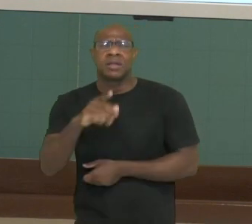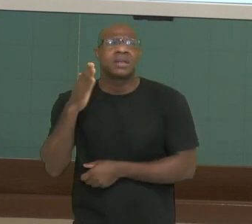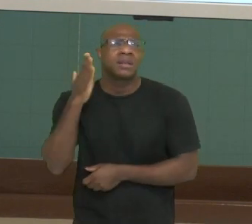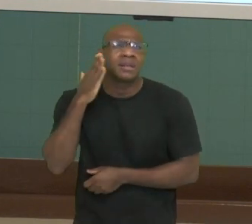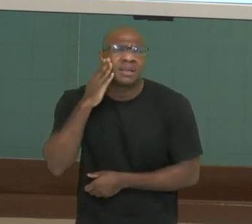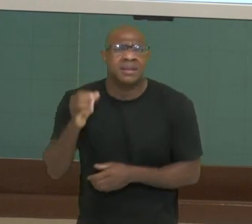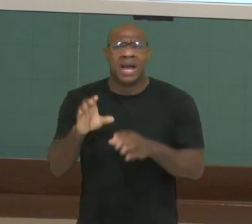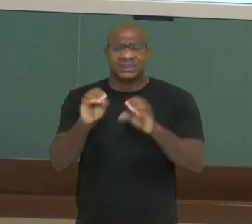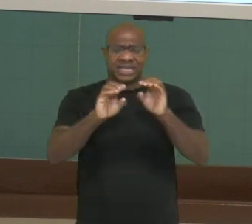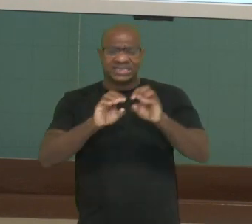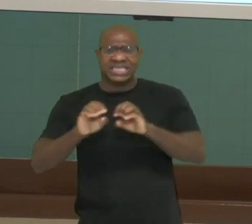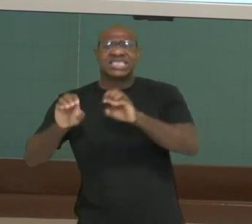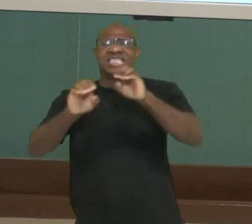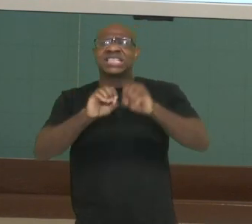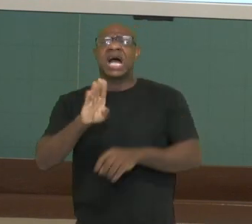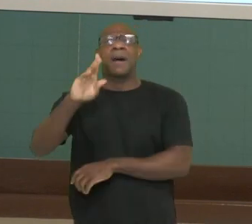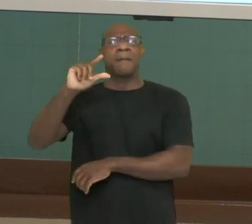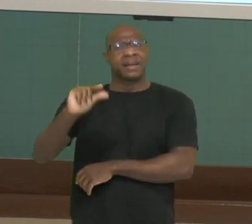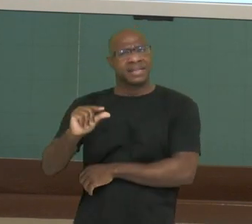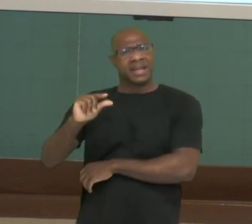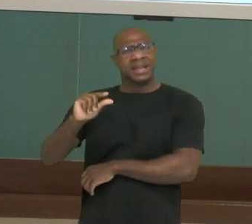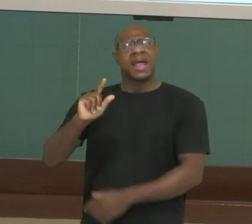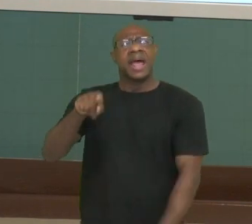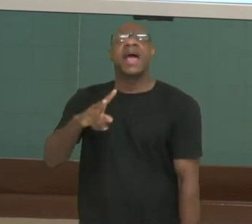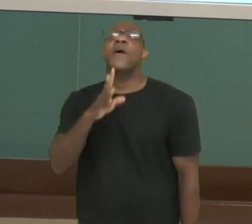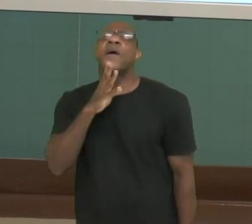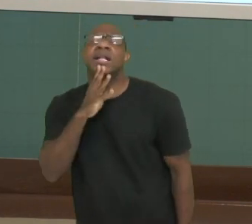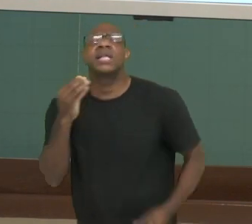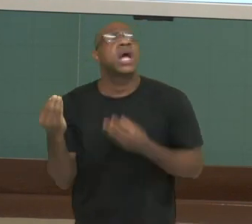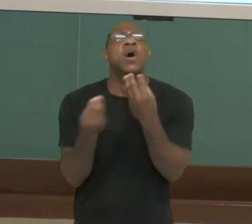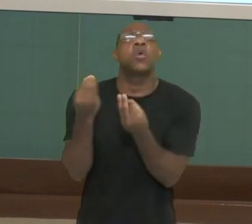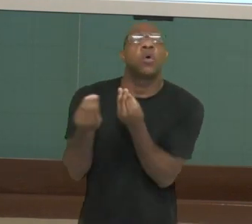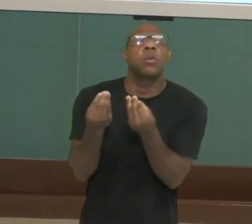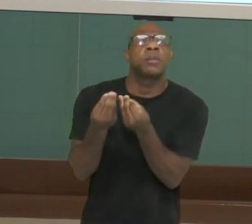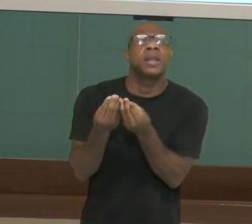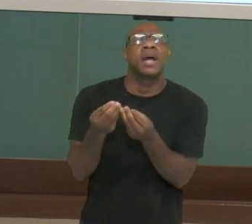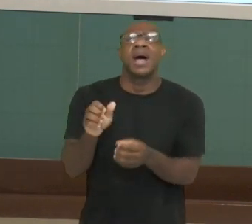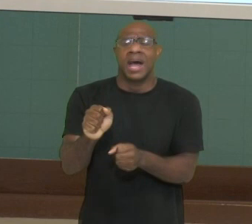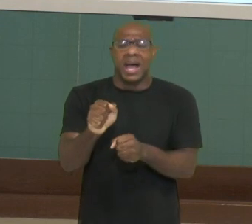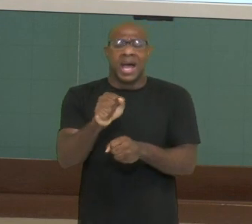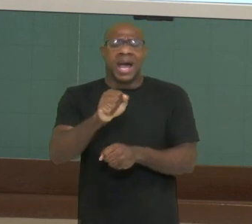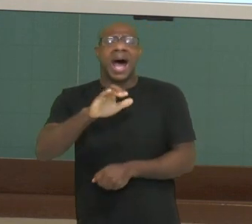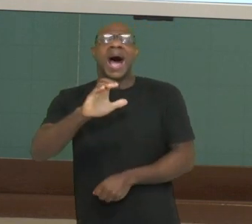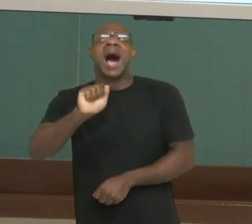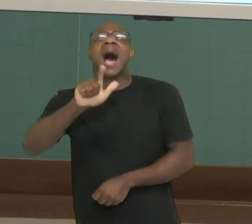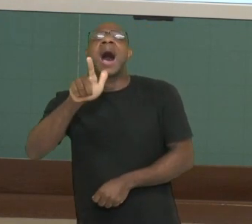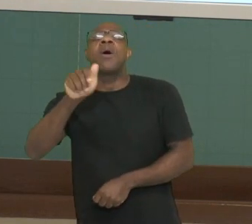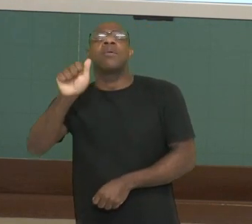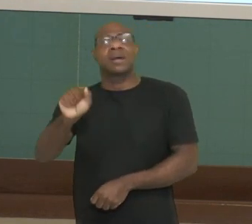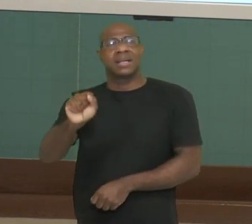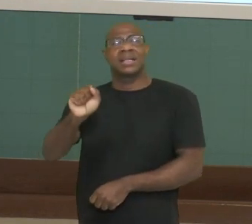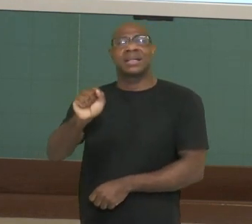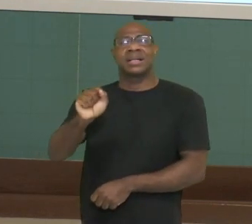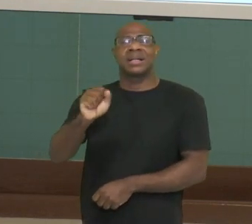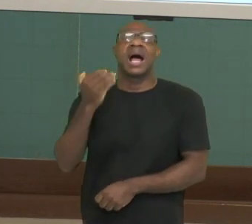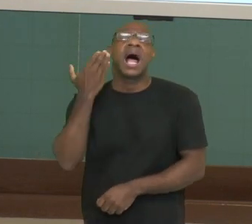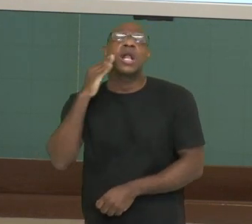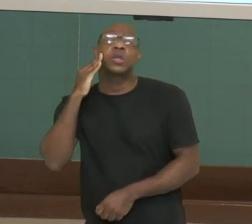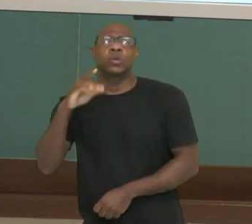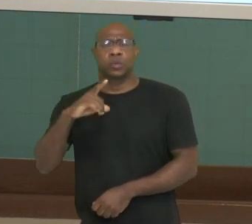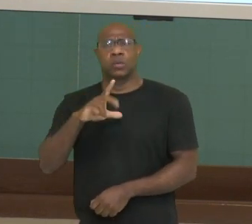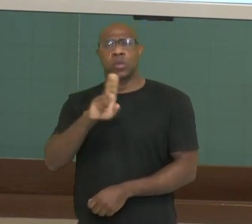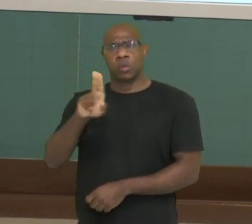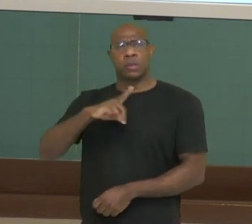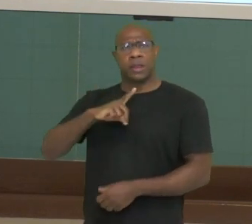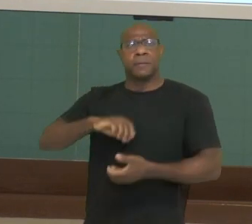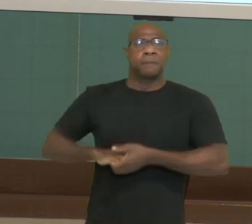são as cianobactérias? São conhecidas também como algas, algas azuis. Os